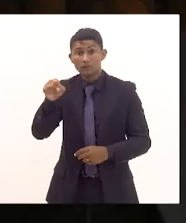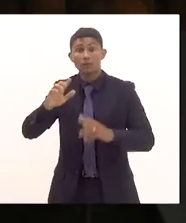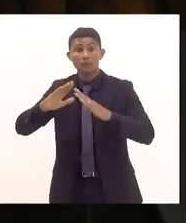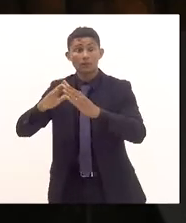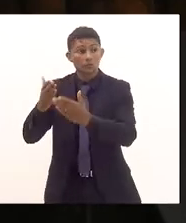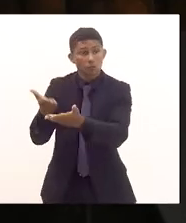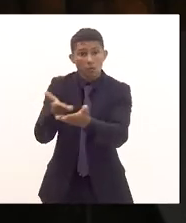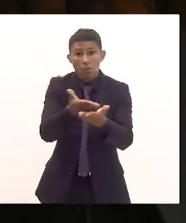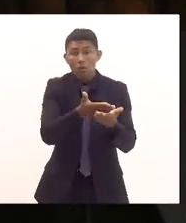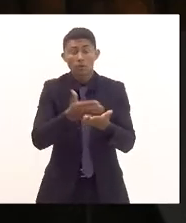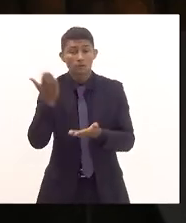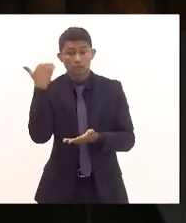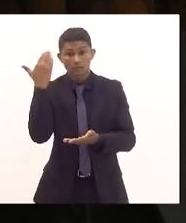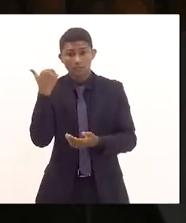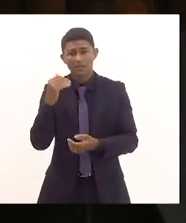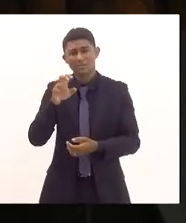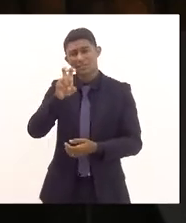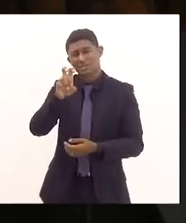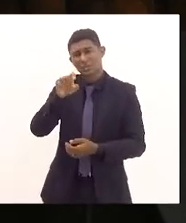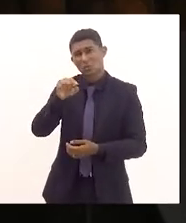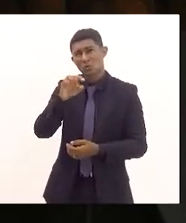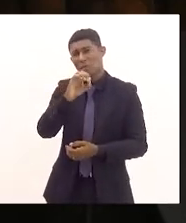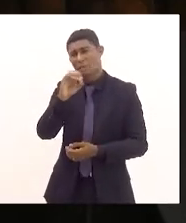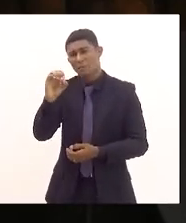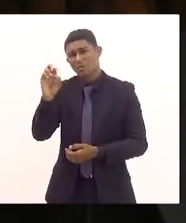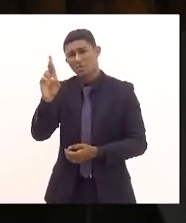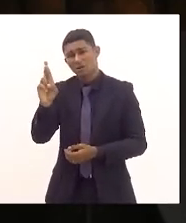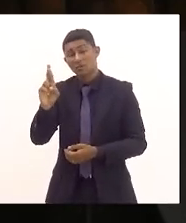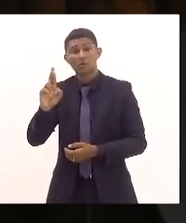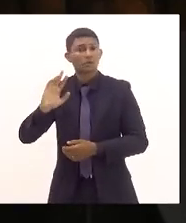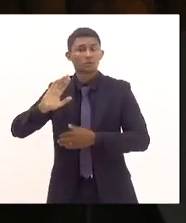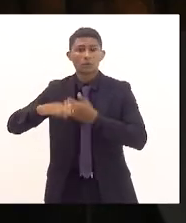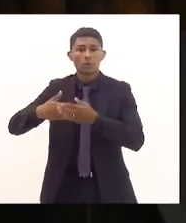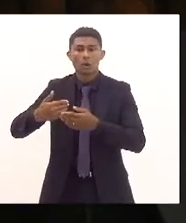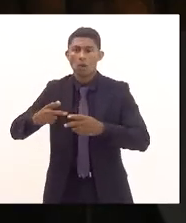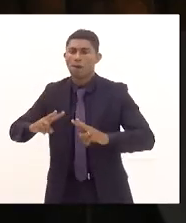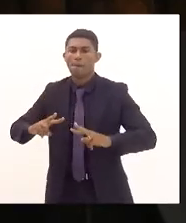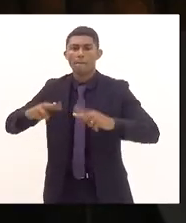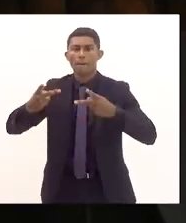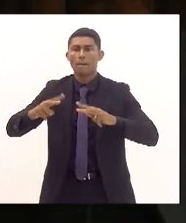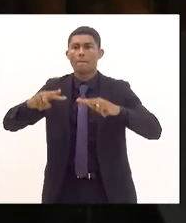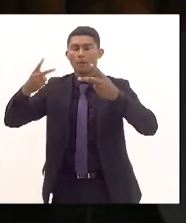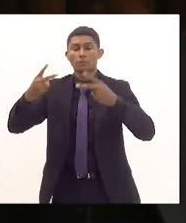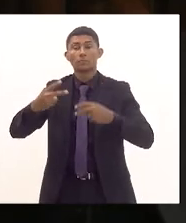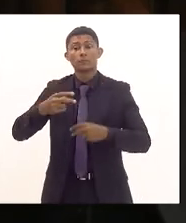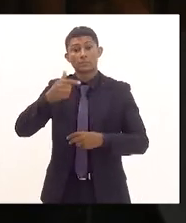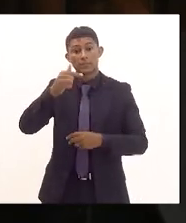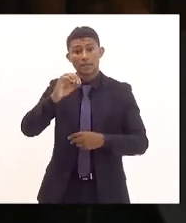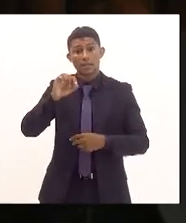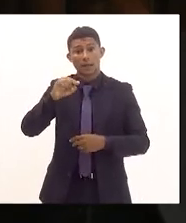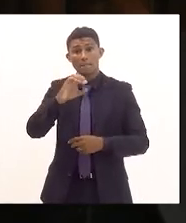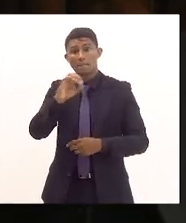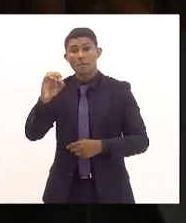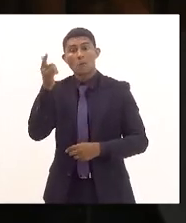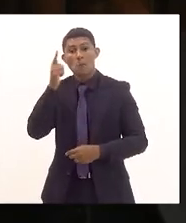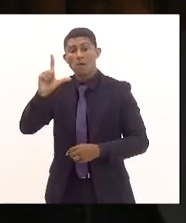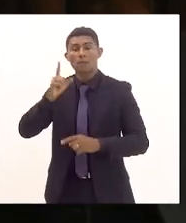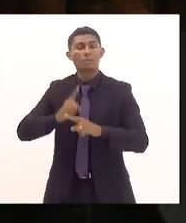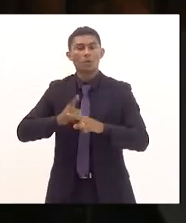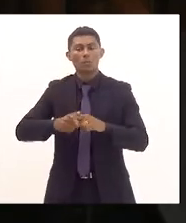se não é nada e passaram a ser mais de 70 mil reais com os números de 2021 porque a gente acredita